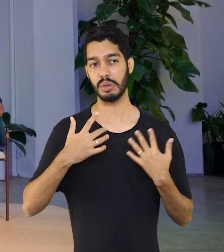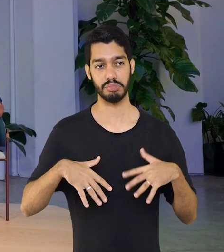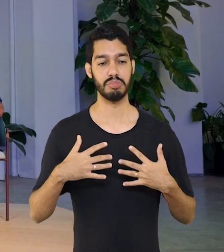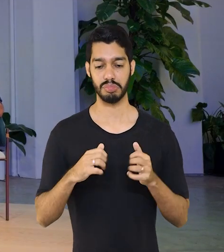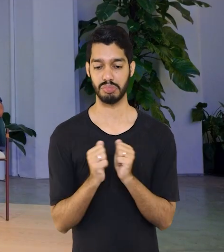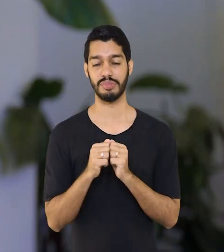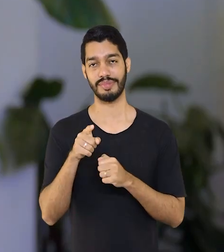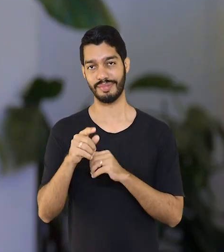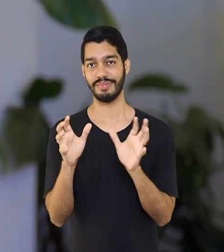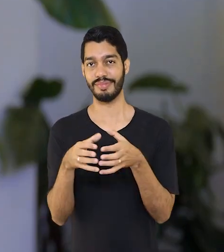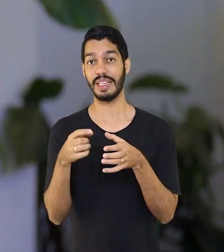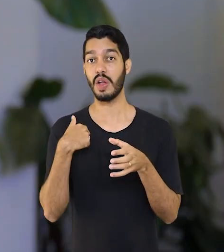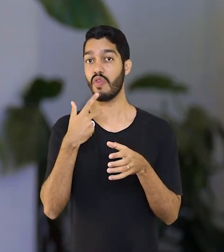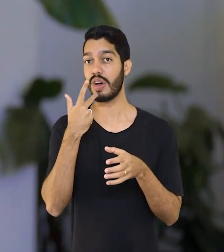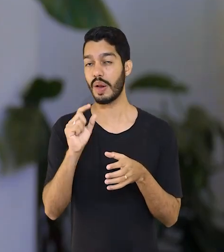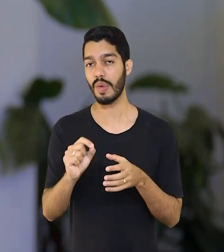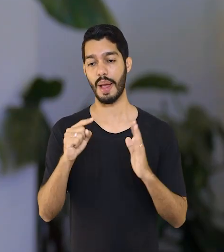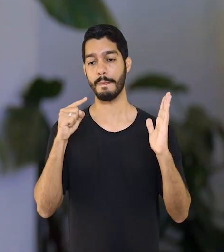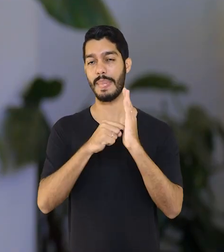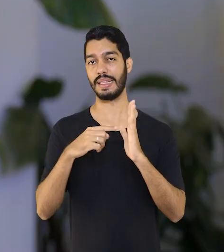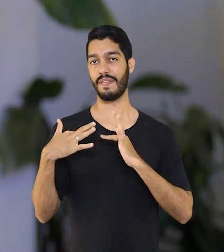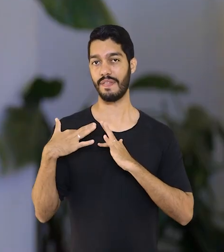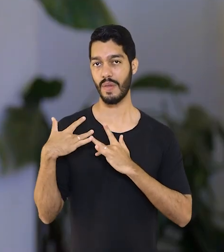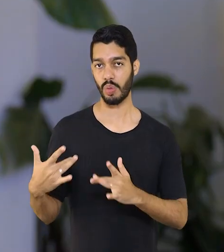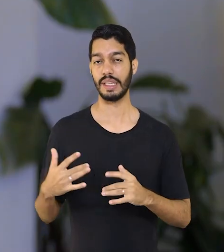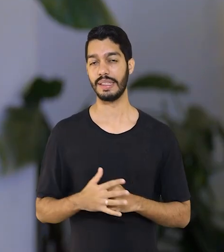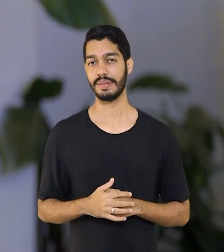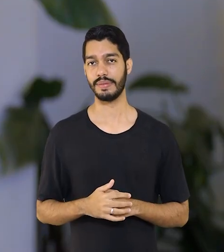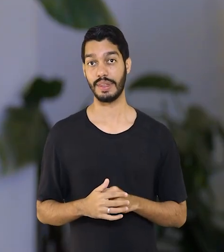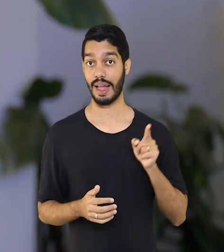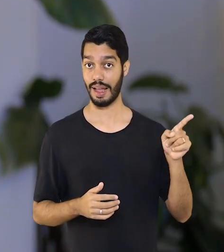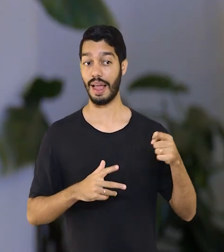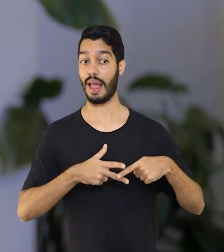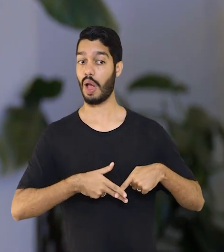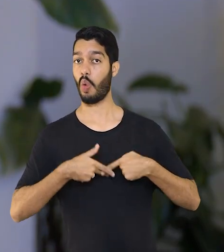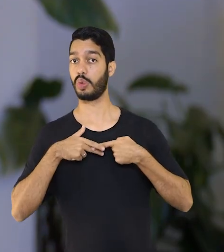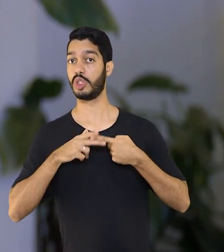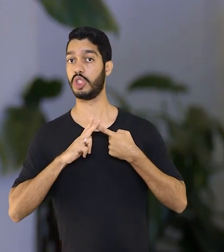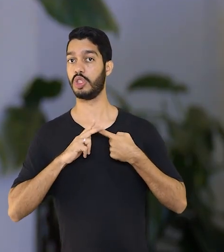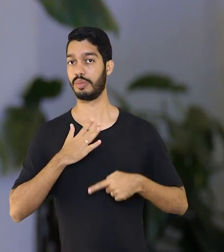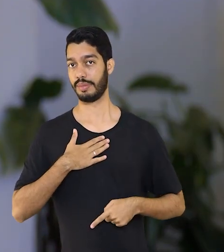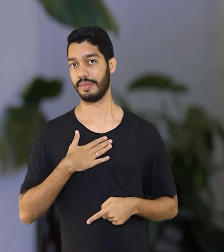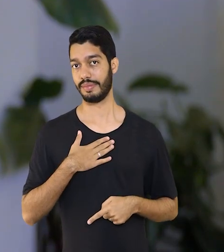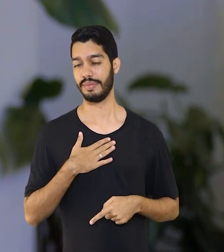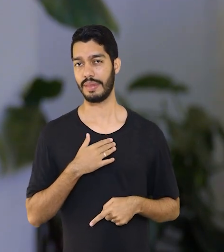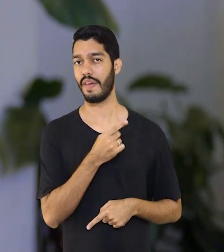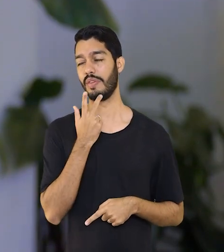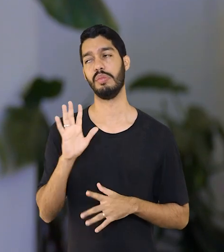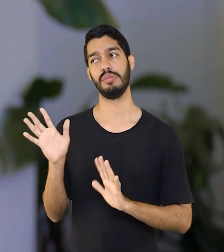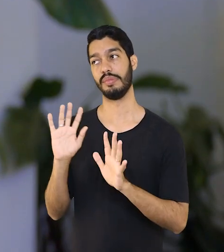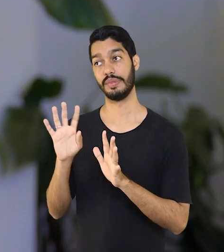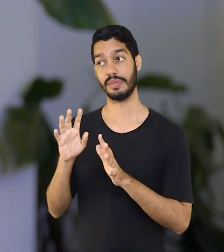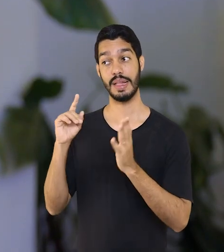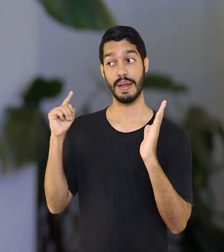do direito, etc. e tal, eu usei a expressão metas voluntárias. Ela, então, me corrigiu. Sérgio,